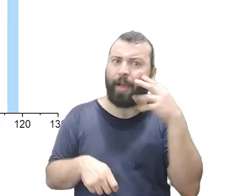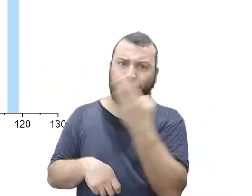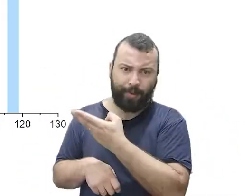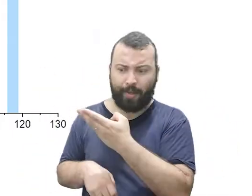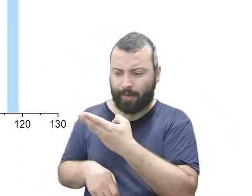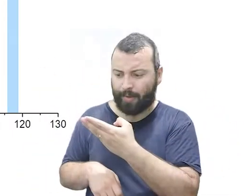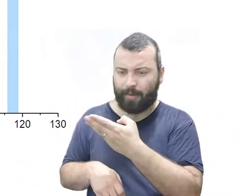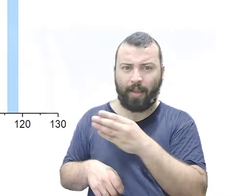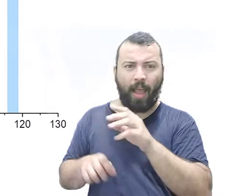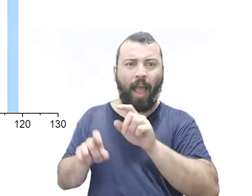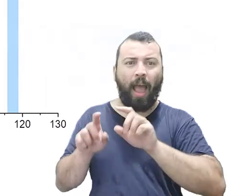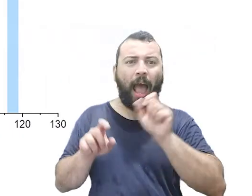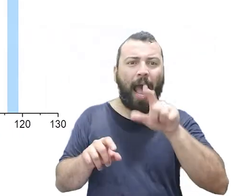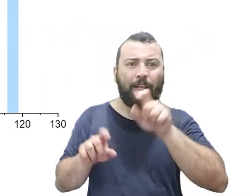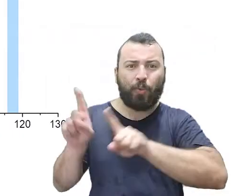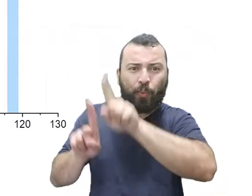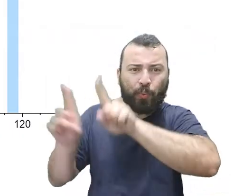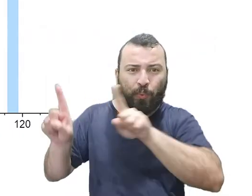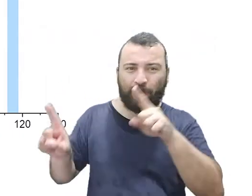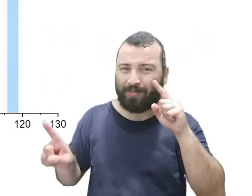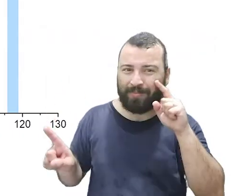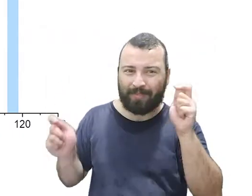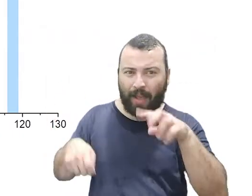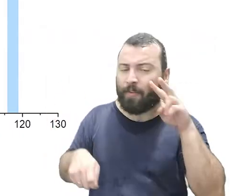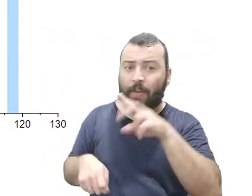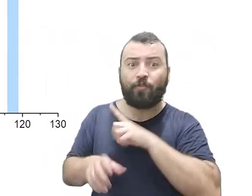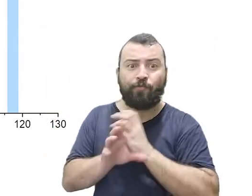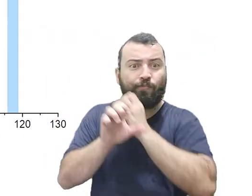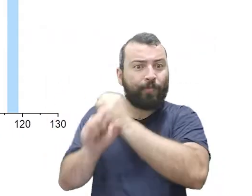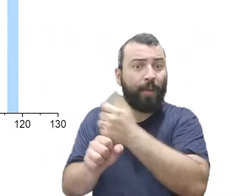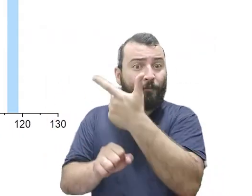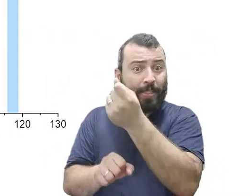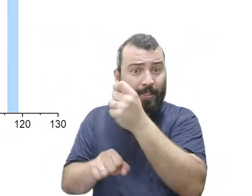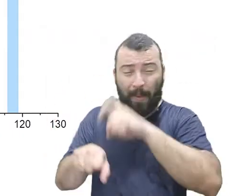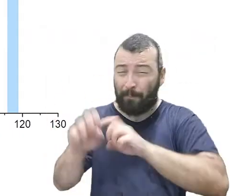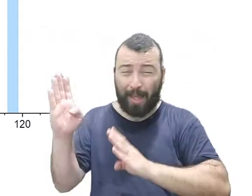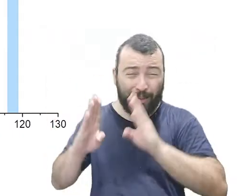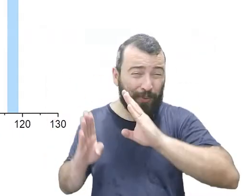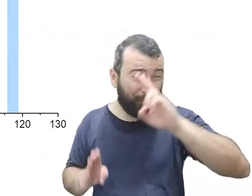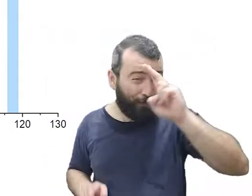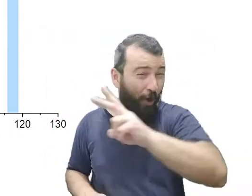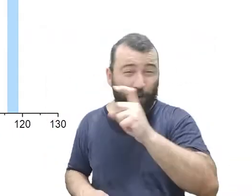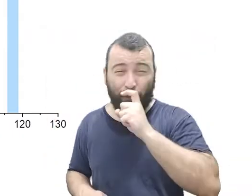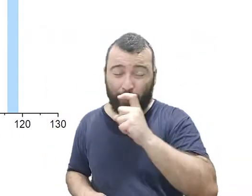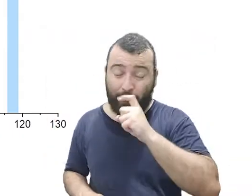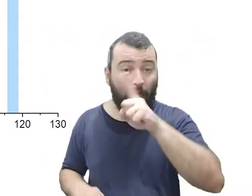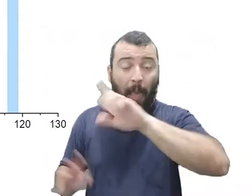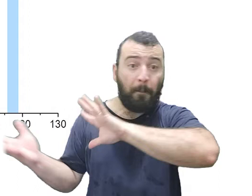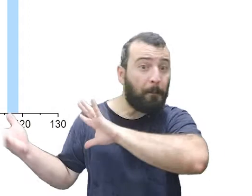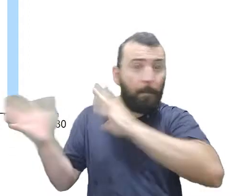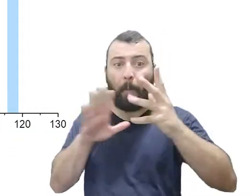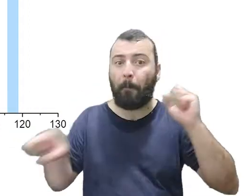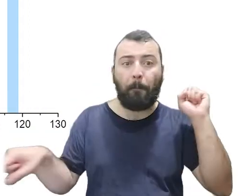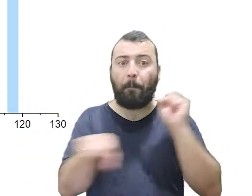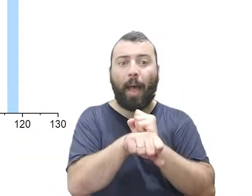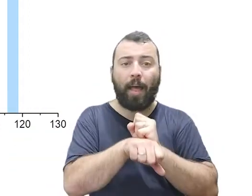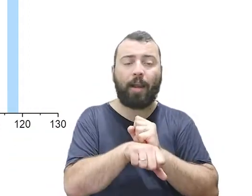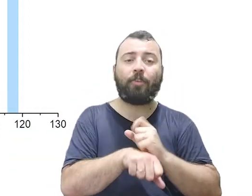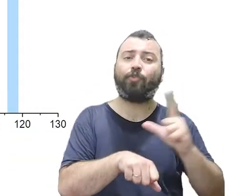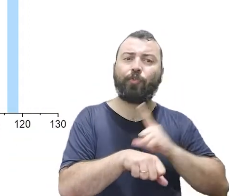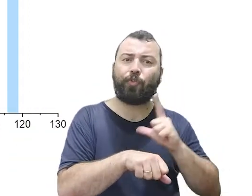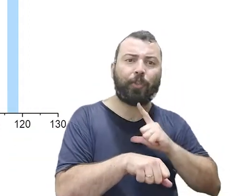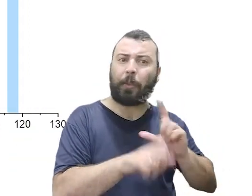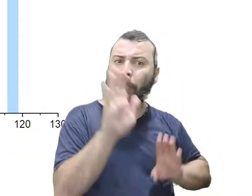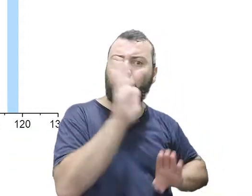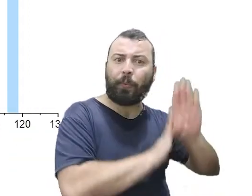gente vê aqui nessas barrinhas em azul, e nós observamos 26 desses períodos de frio extremo, que são abruptamente interrompidos por